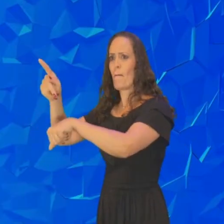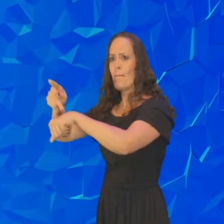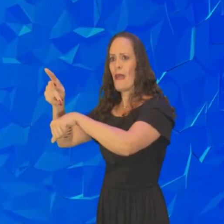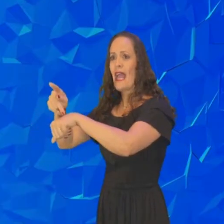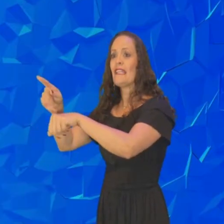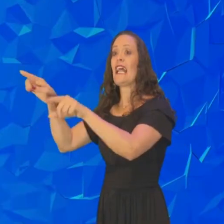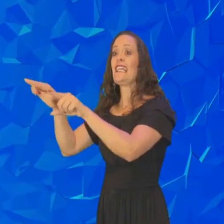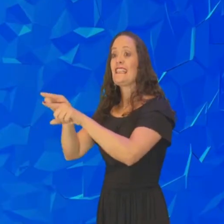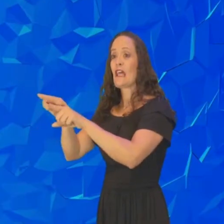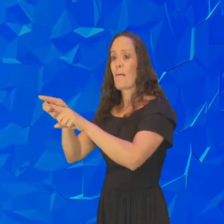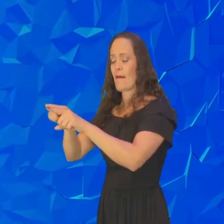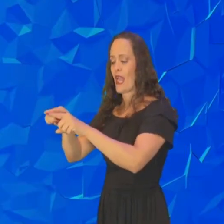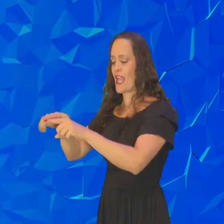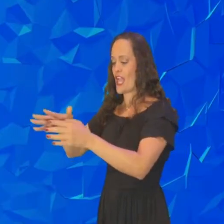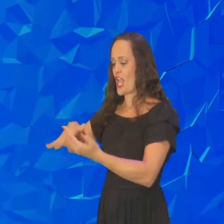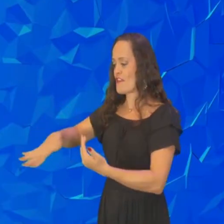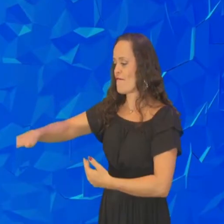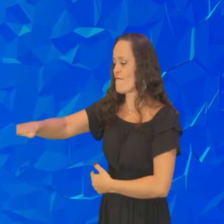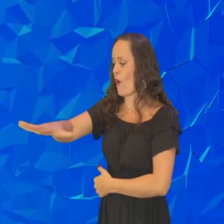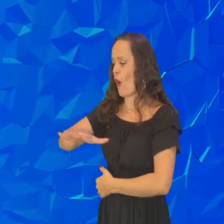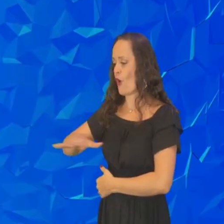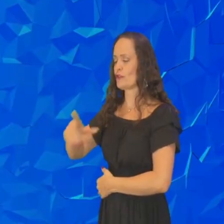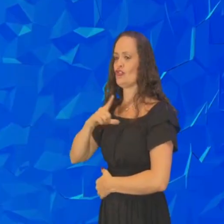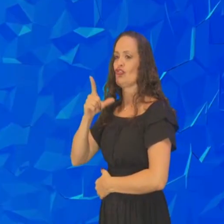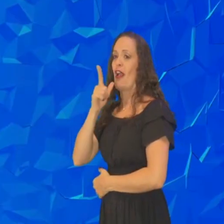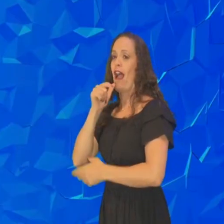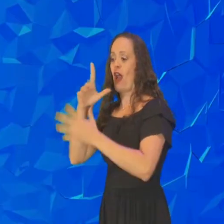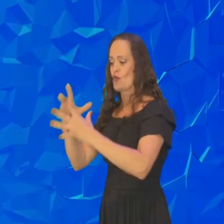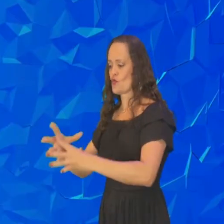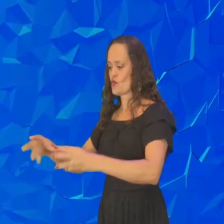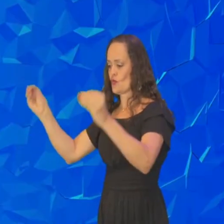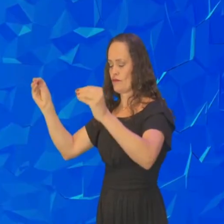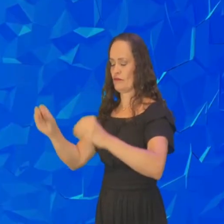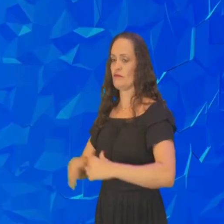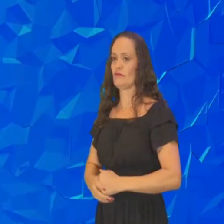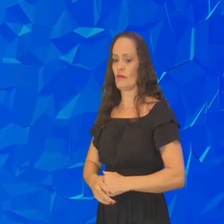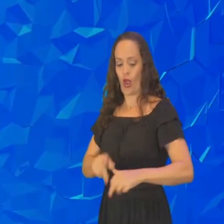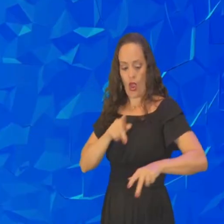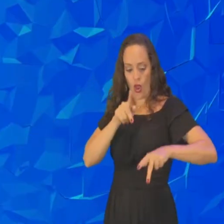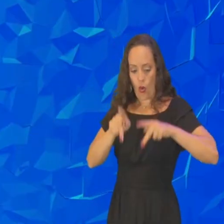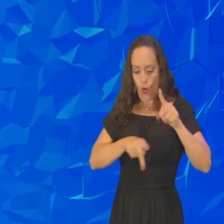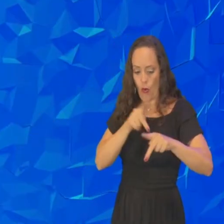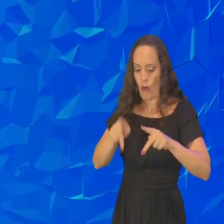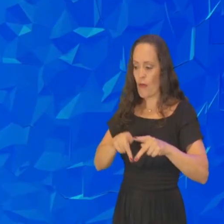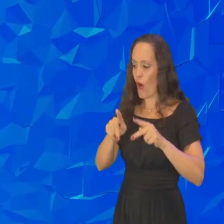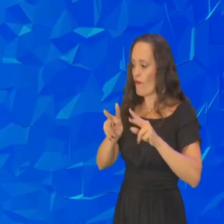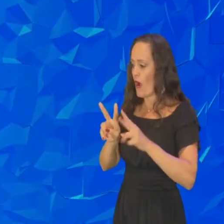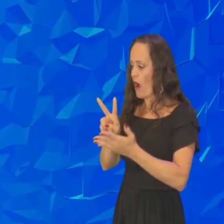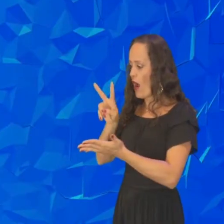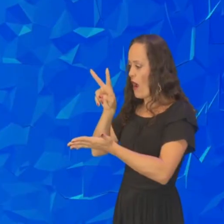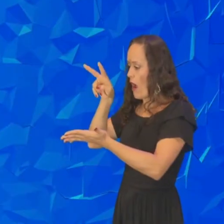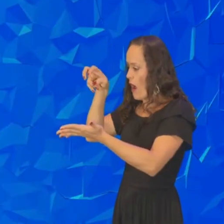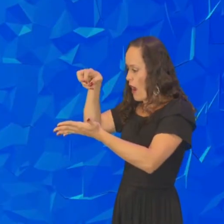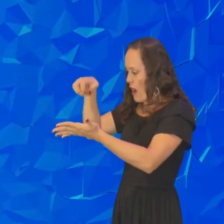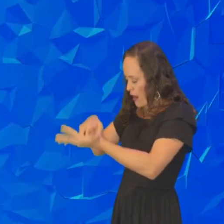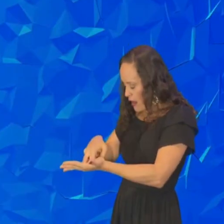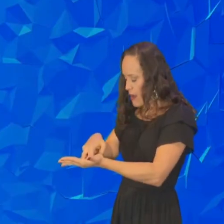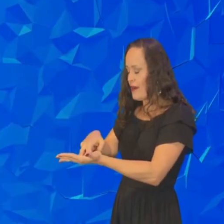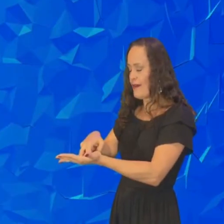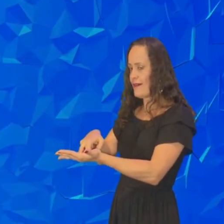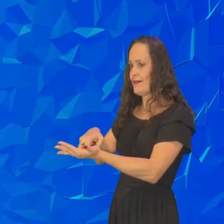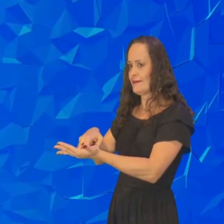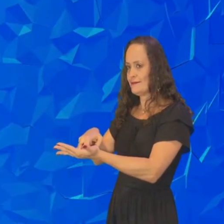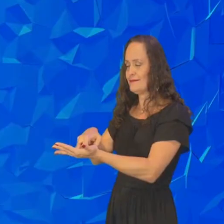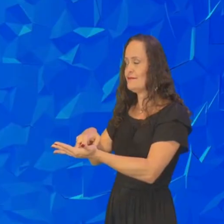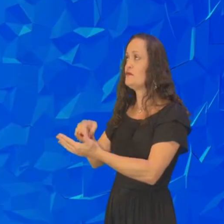que estava na vala. E o verso 39, quando o povo viu isso, todos se prostraram com o rosto em terra